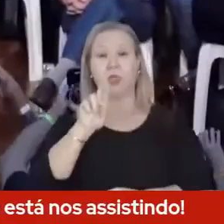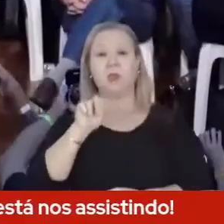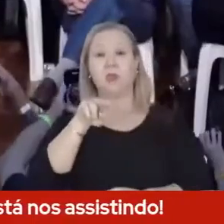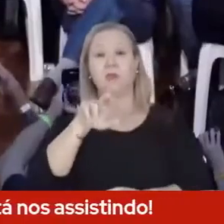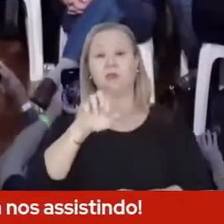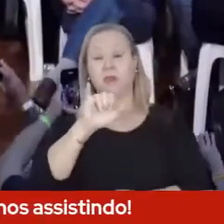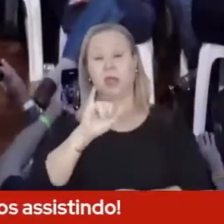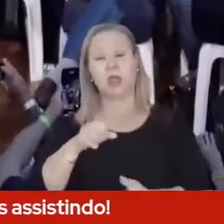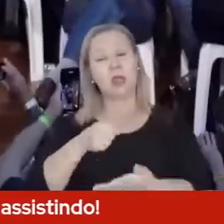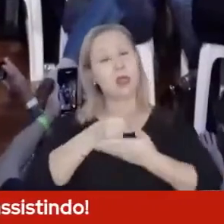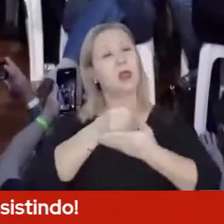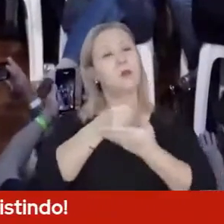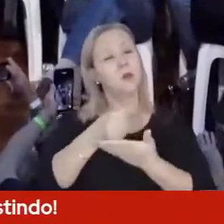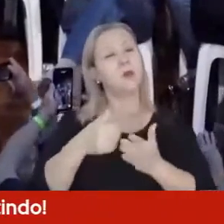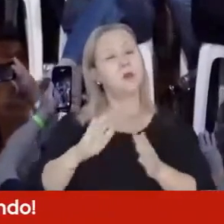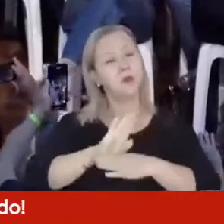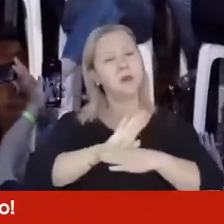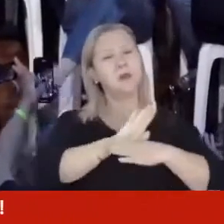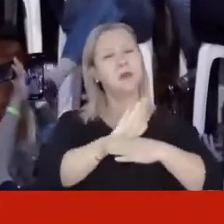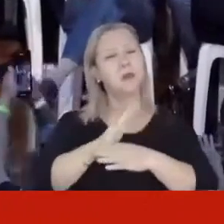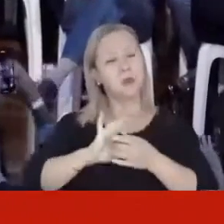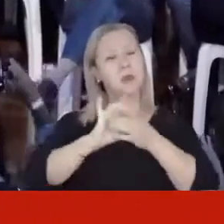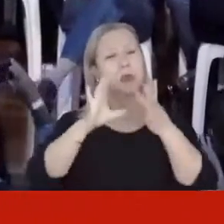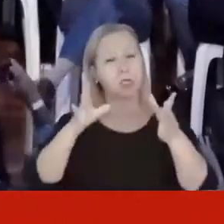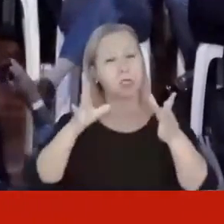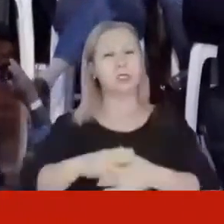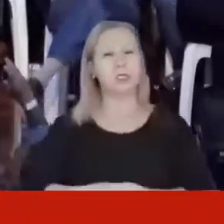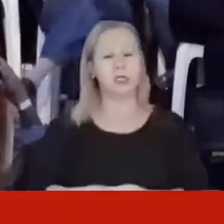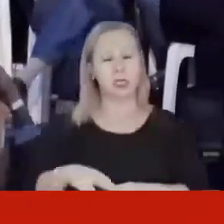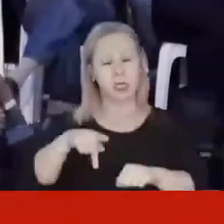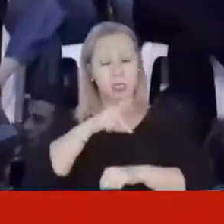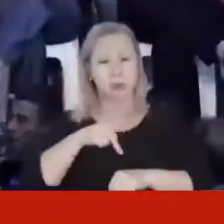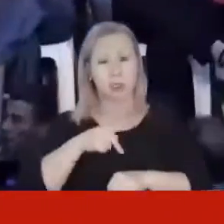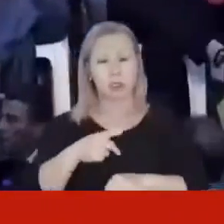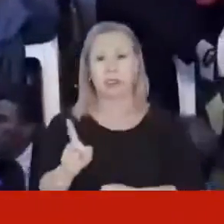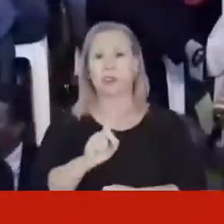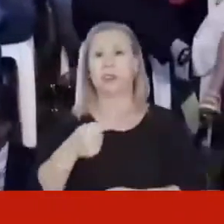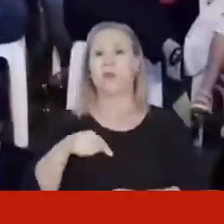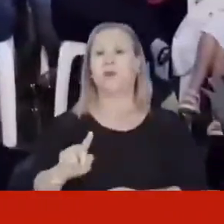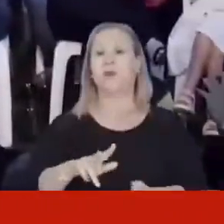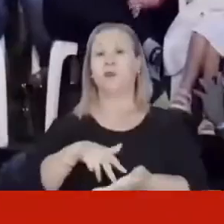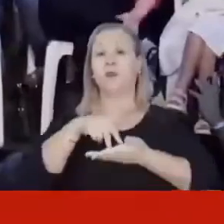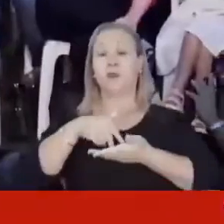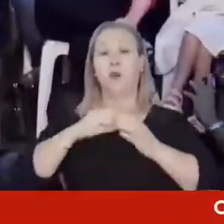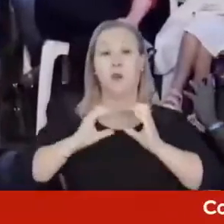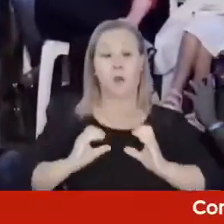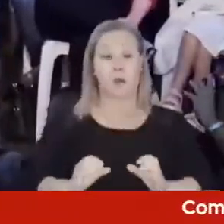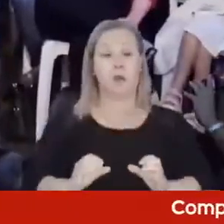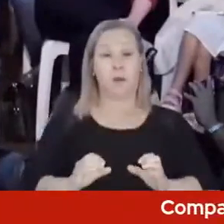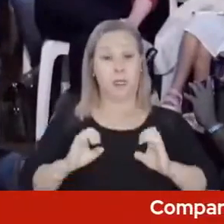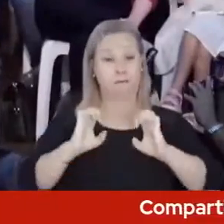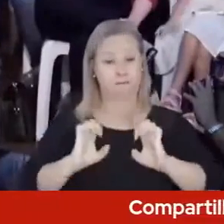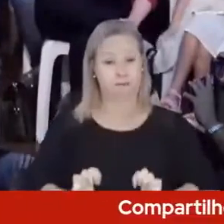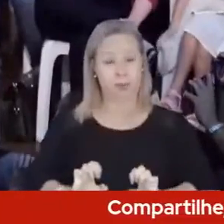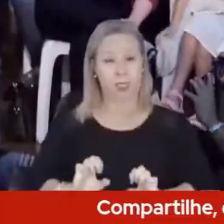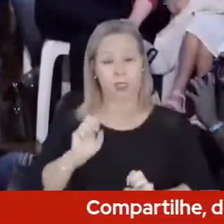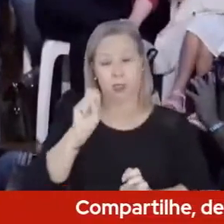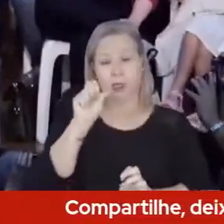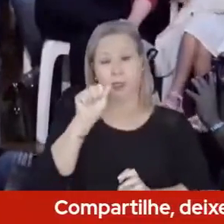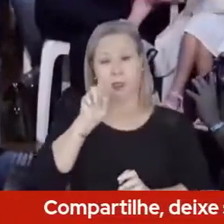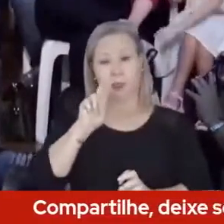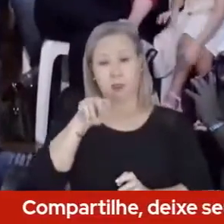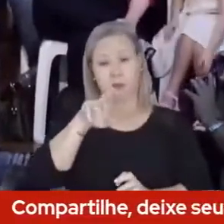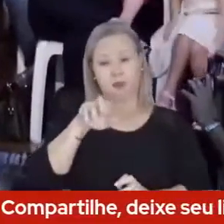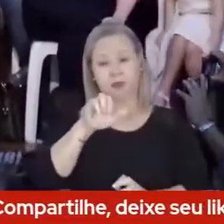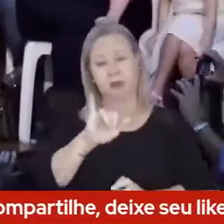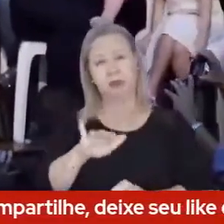da democracia nesse país. Se não fosse o comportamento do Sarney, eu não sei se a gente tinha chegado onde nós